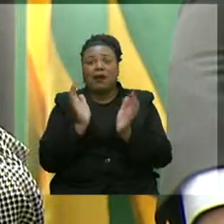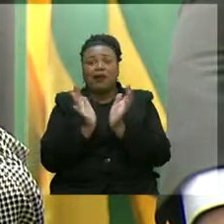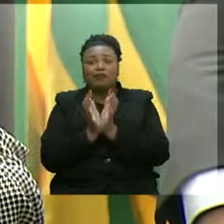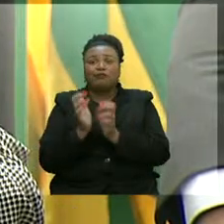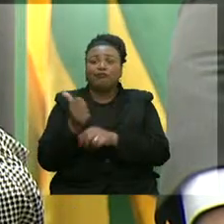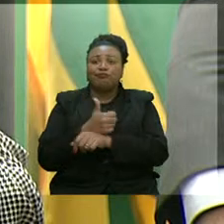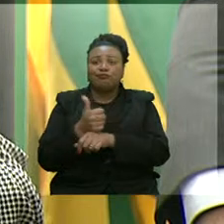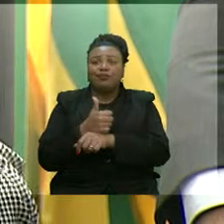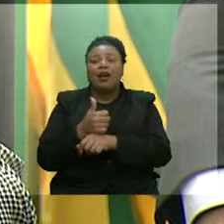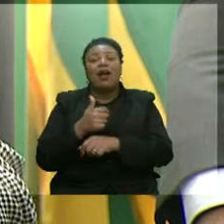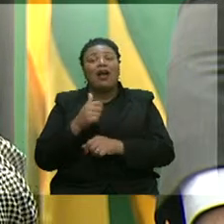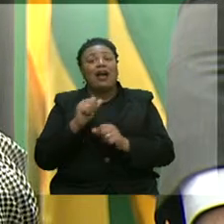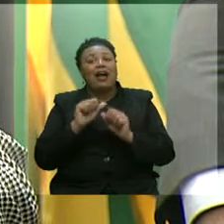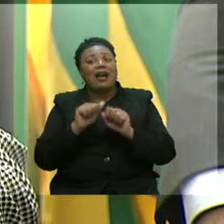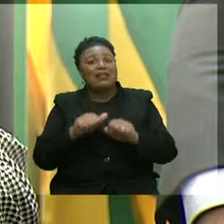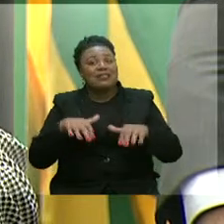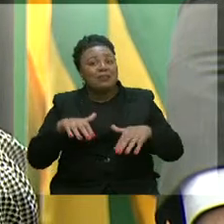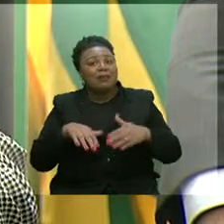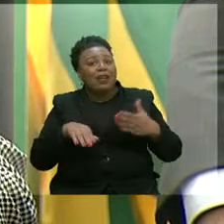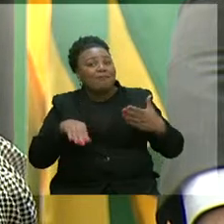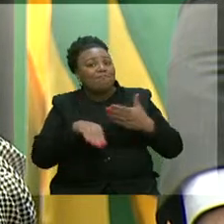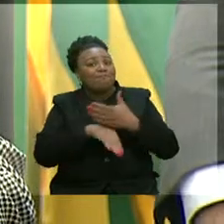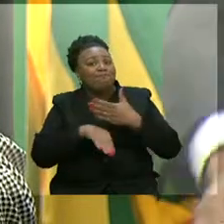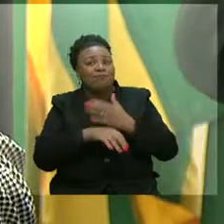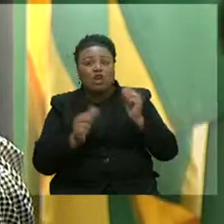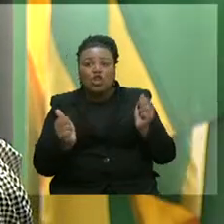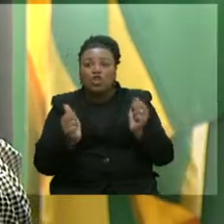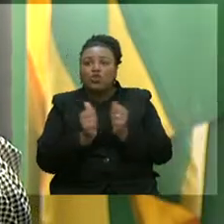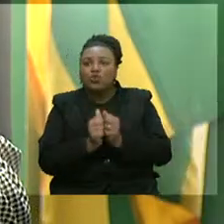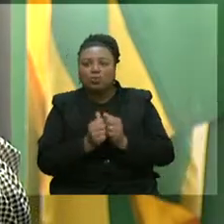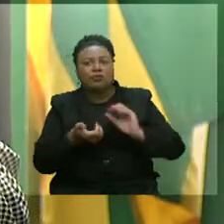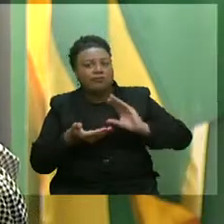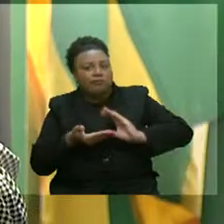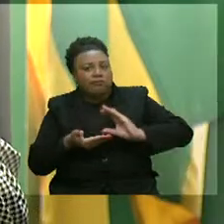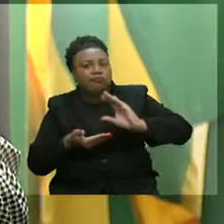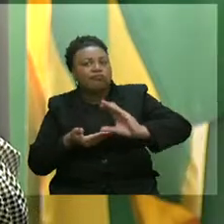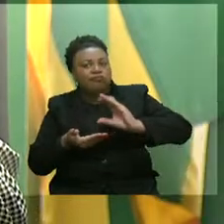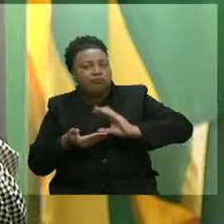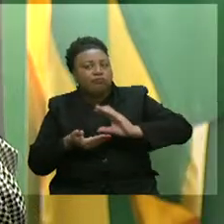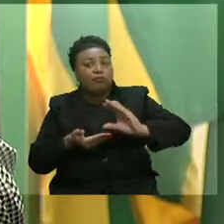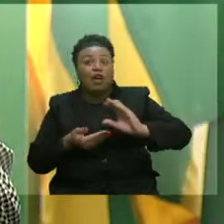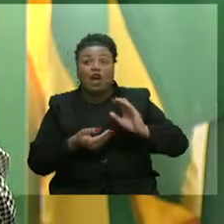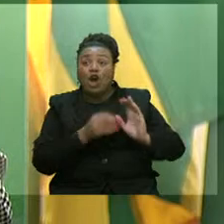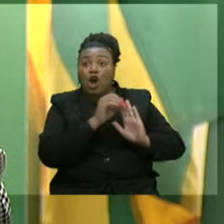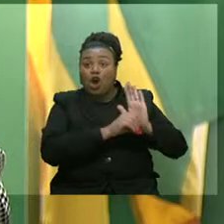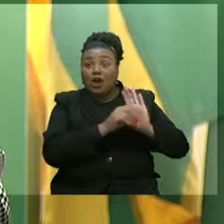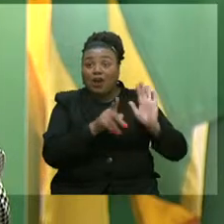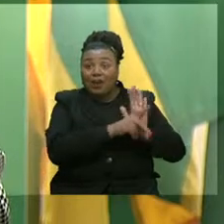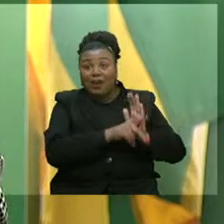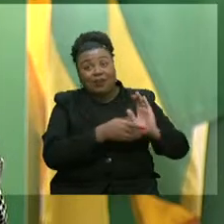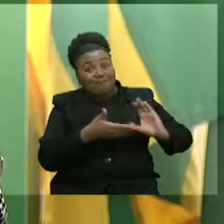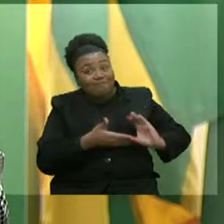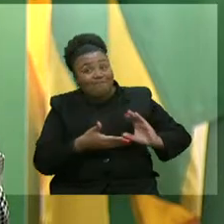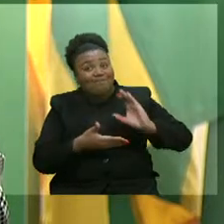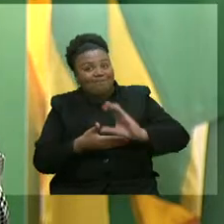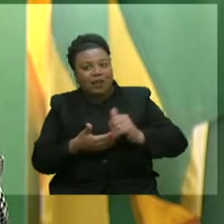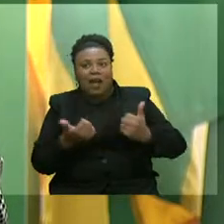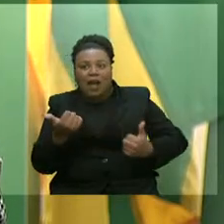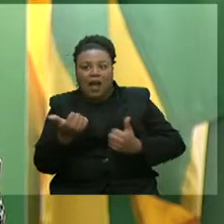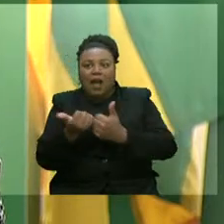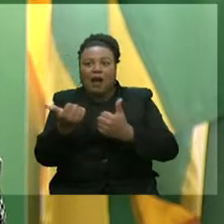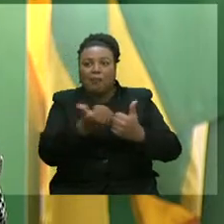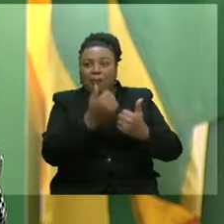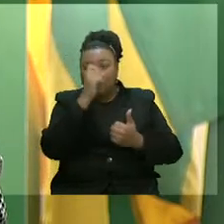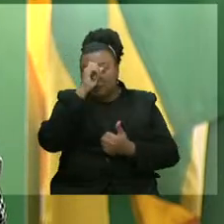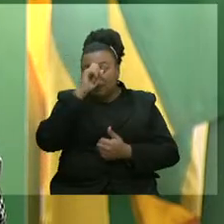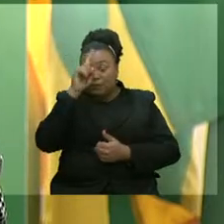trabalho, e a Assembleia esteve presente, colocando recursos do seu orçamento em apoio aos